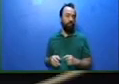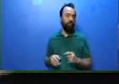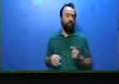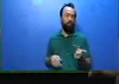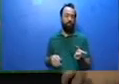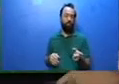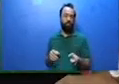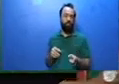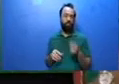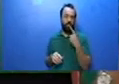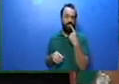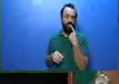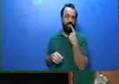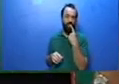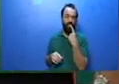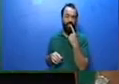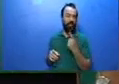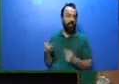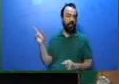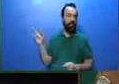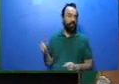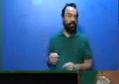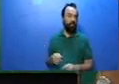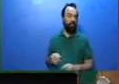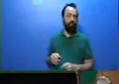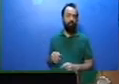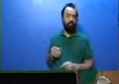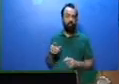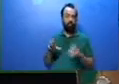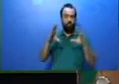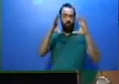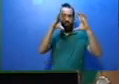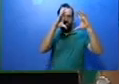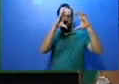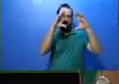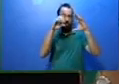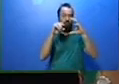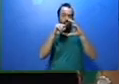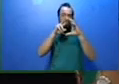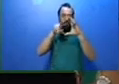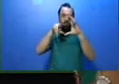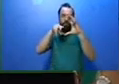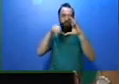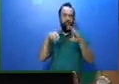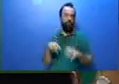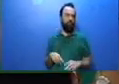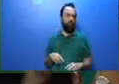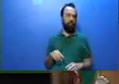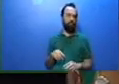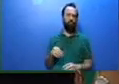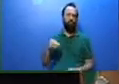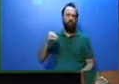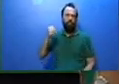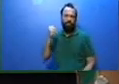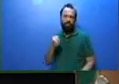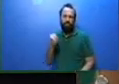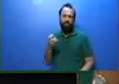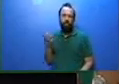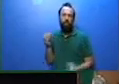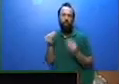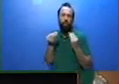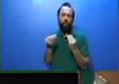veio falar, né? Veio reclamar. E aqui está a fala dentro dos balãozinhos. Vamos ler? É um